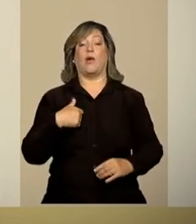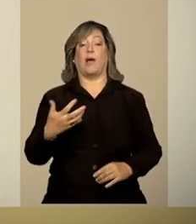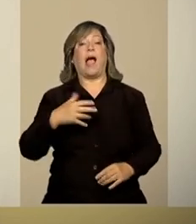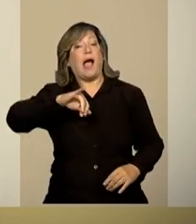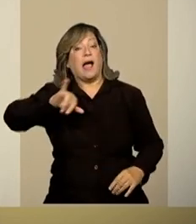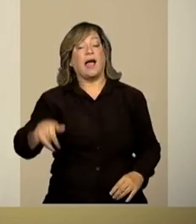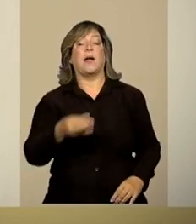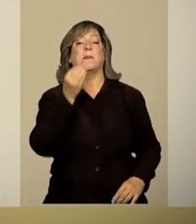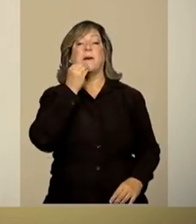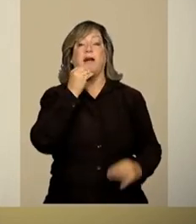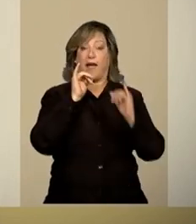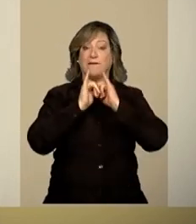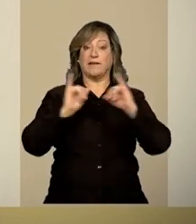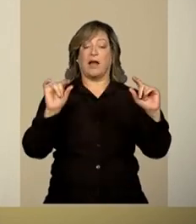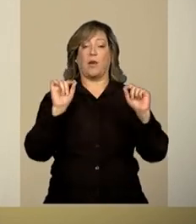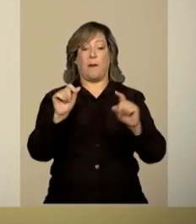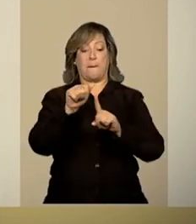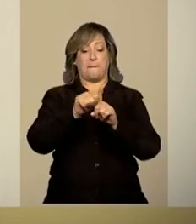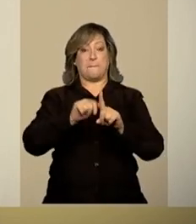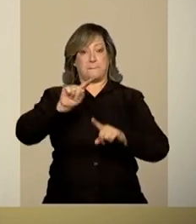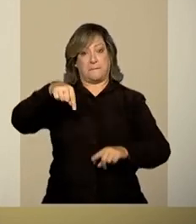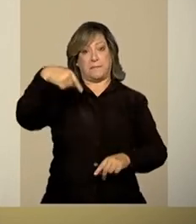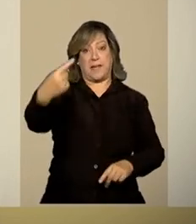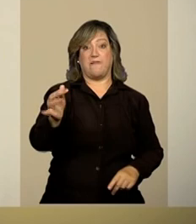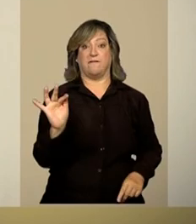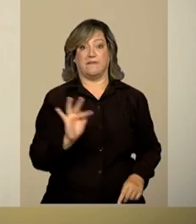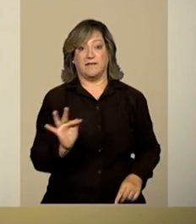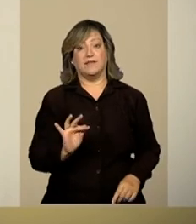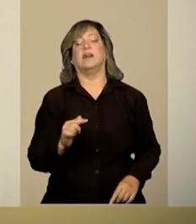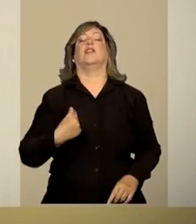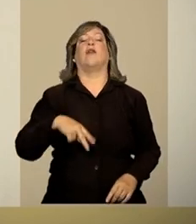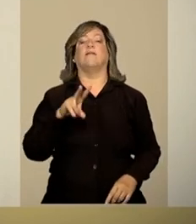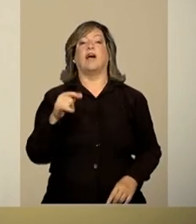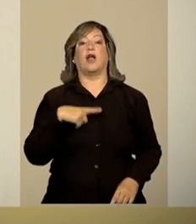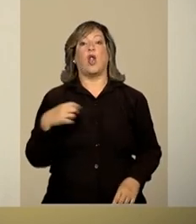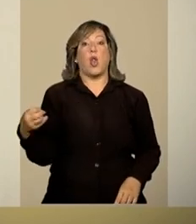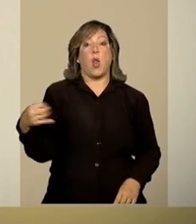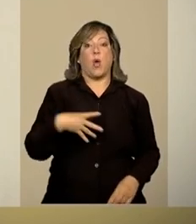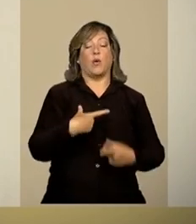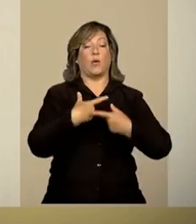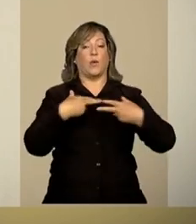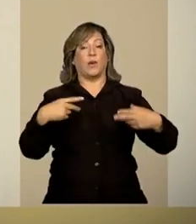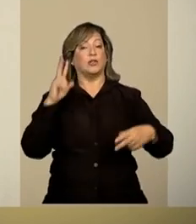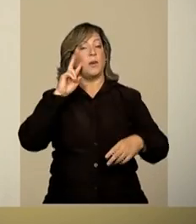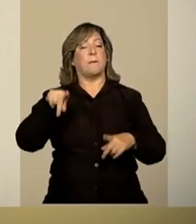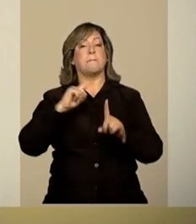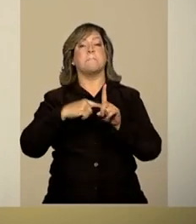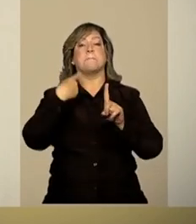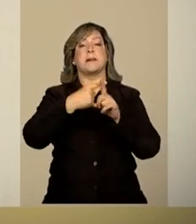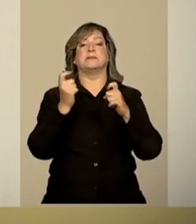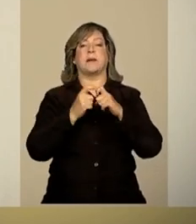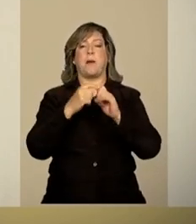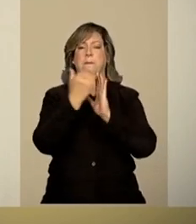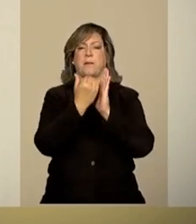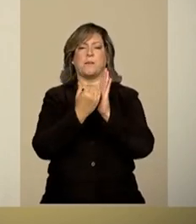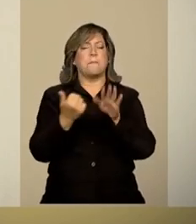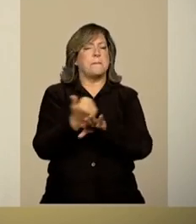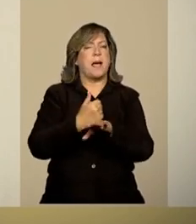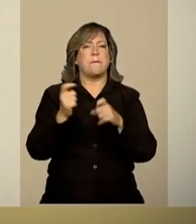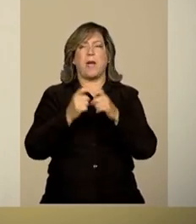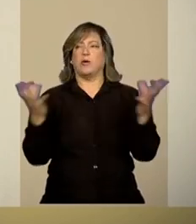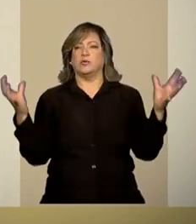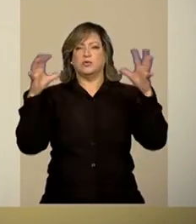eu queria aproveitar para dizer que no mês que vem nós vamos ter mais novidades sobre o mais é um programa que está